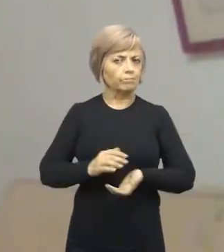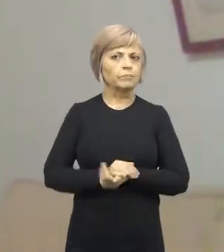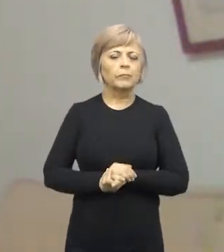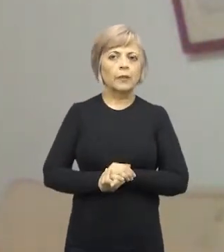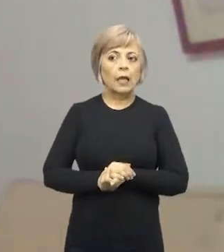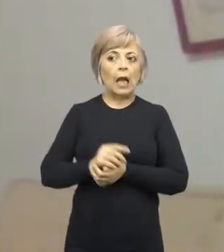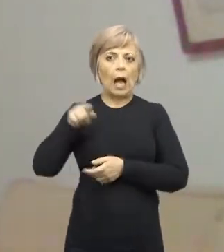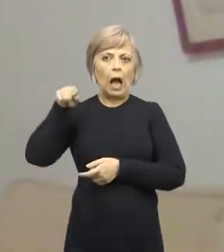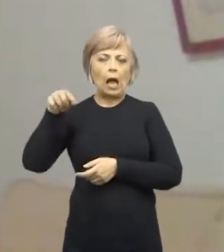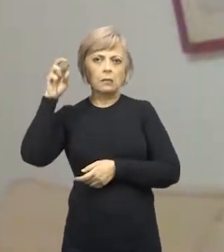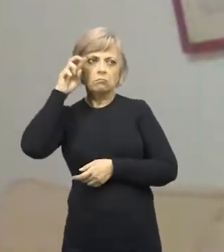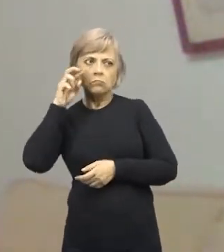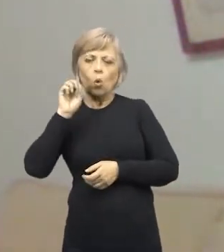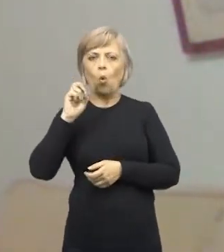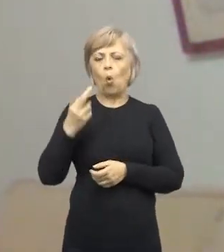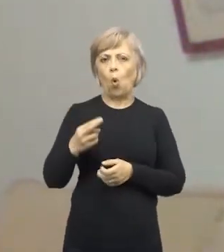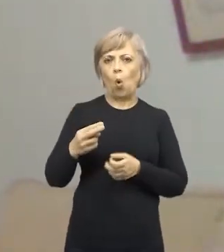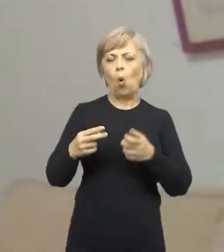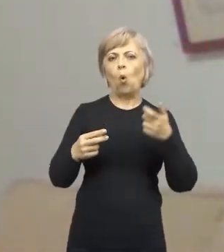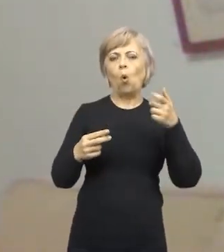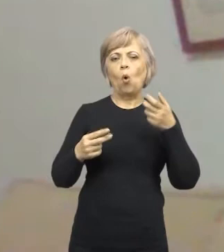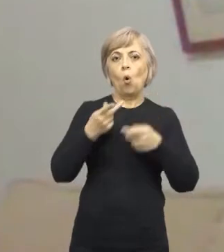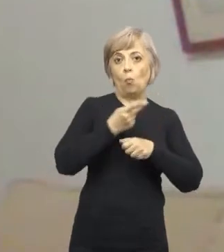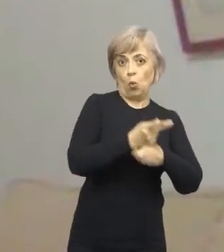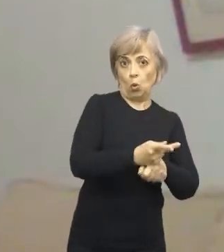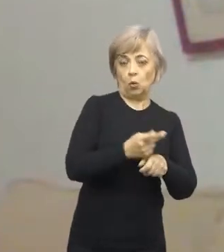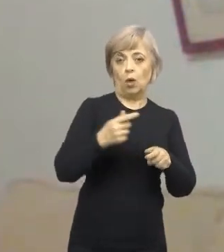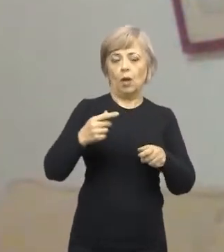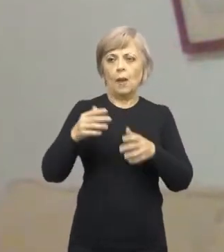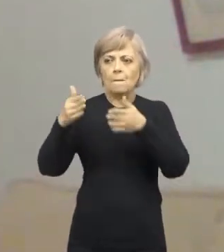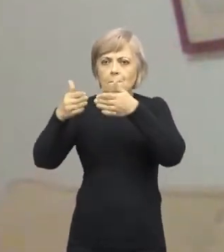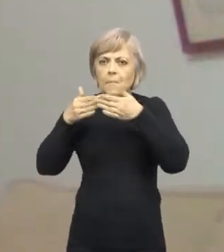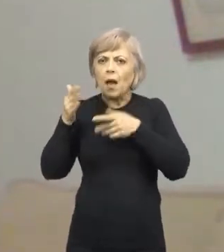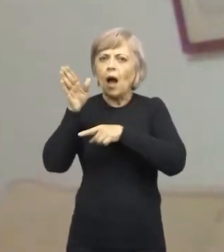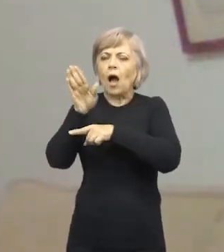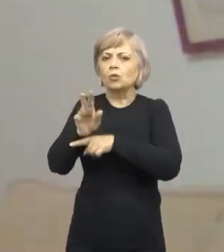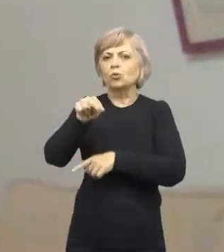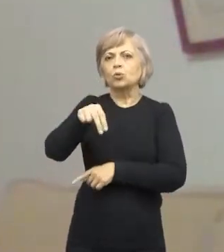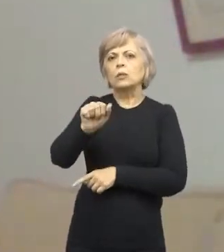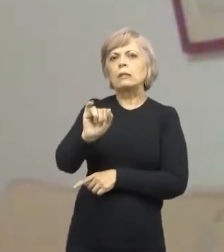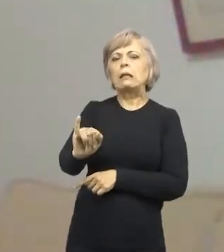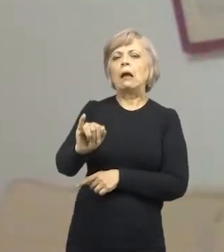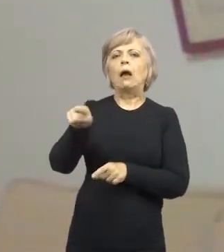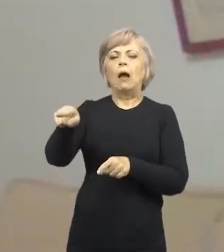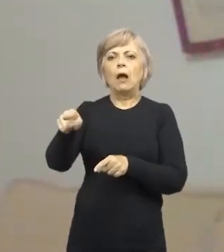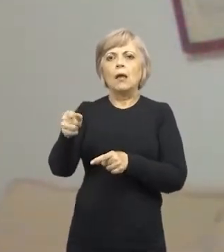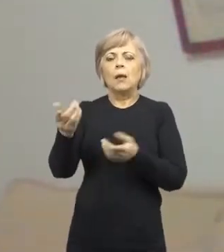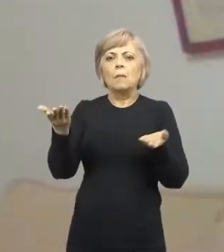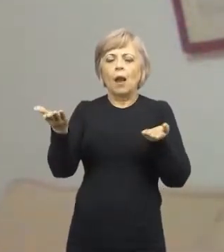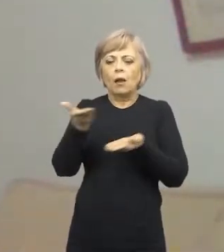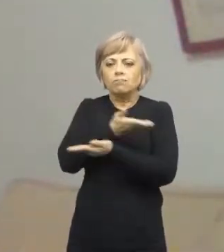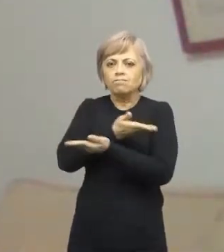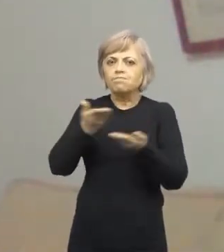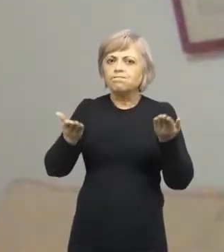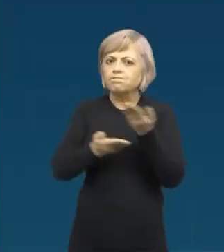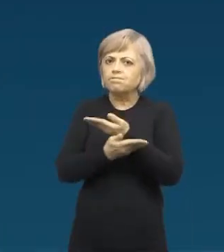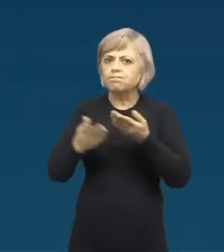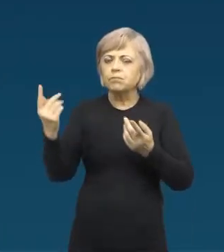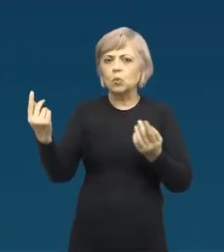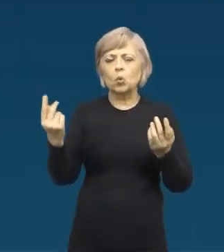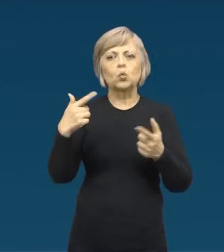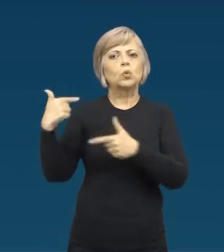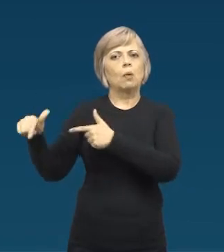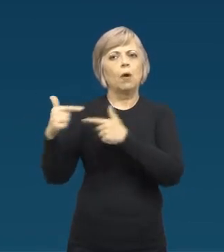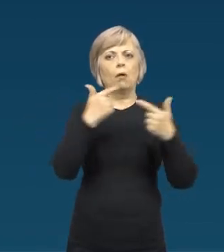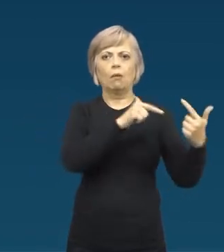pede ajuda ao NAI para que o NAI faça essa interface com os diversos colegas. E o